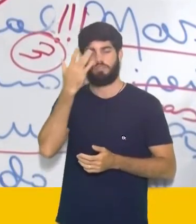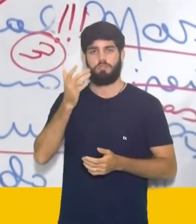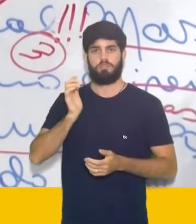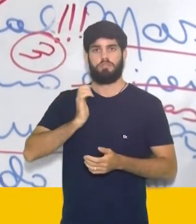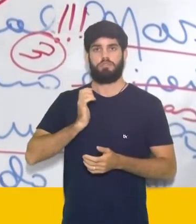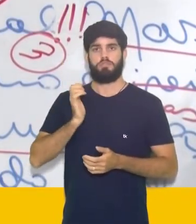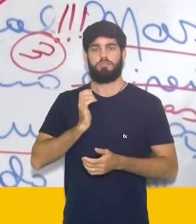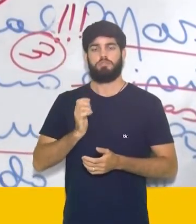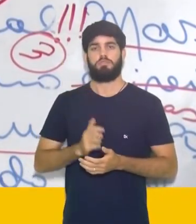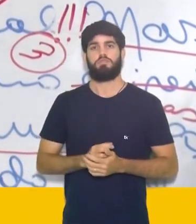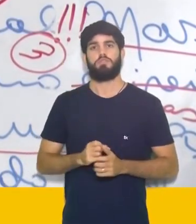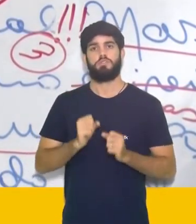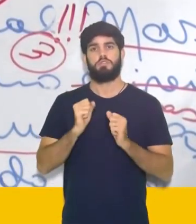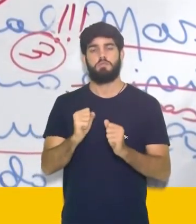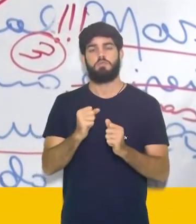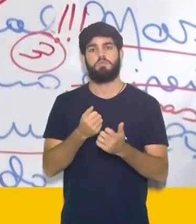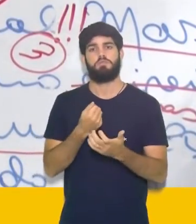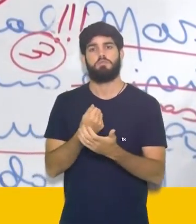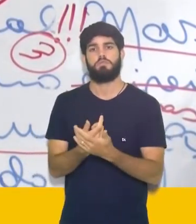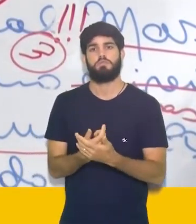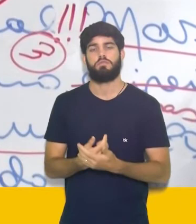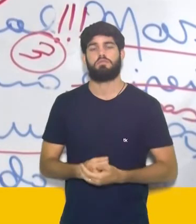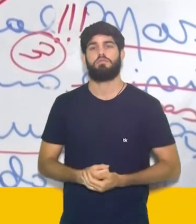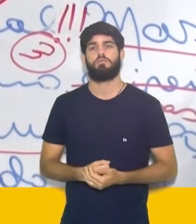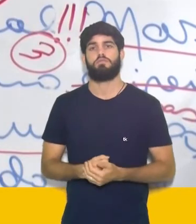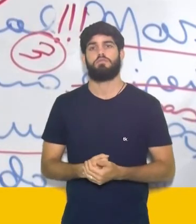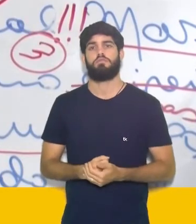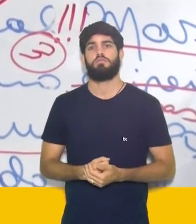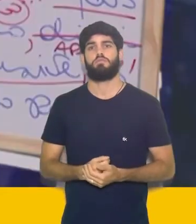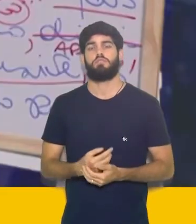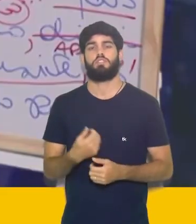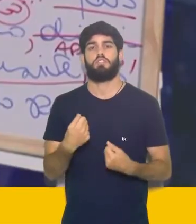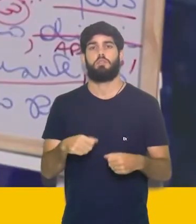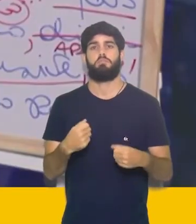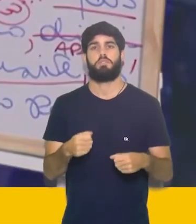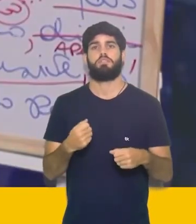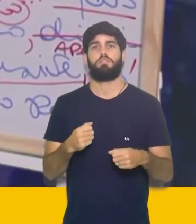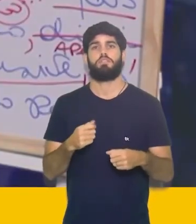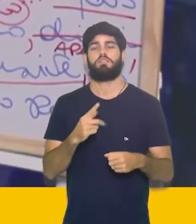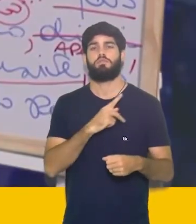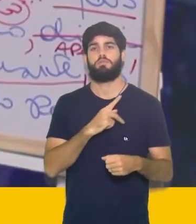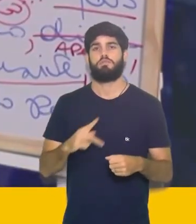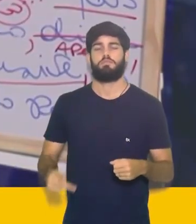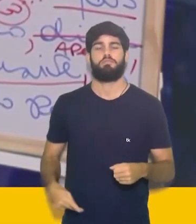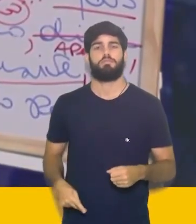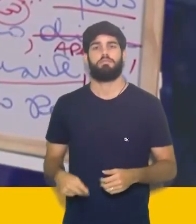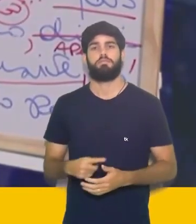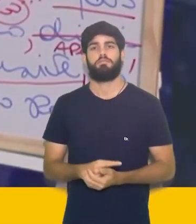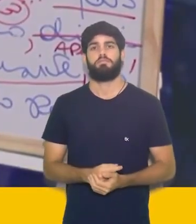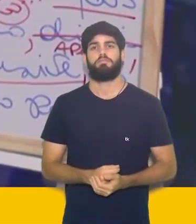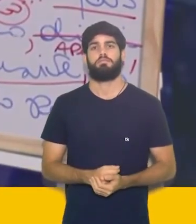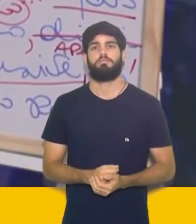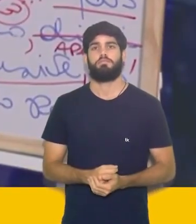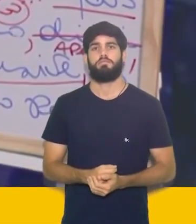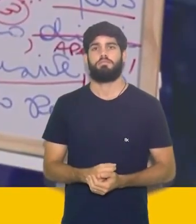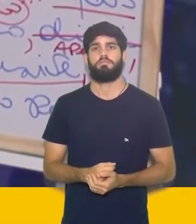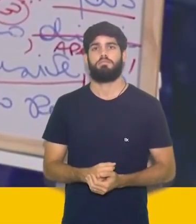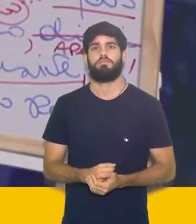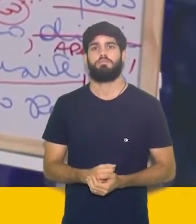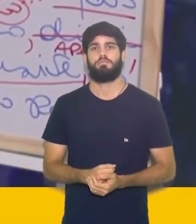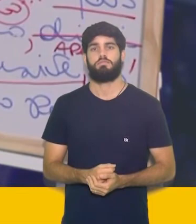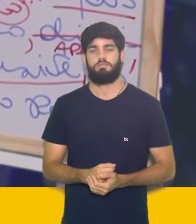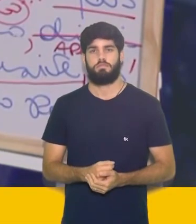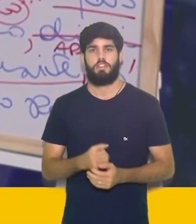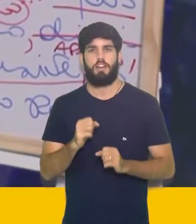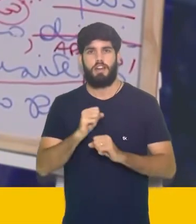Que inclusive pode pagar e não precisa do público. Compreenderam?